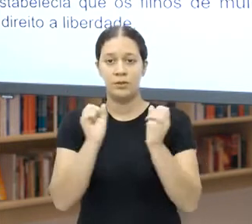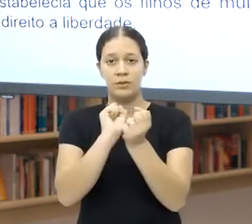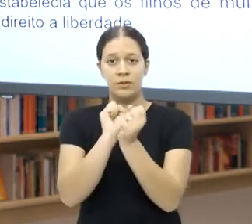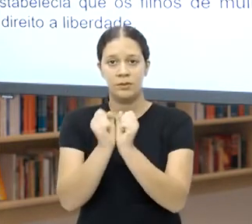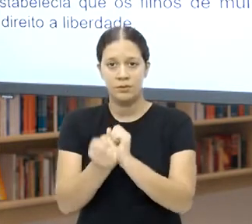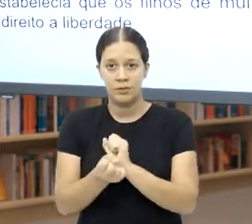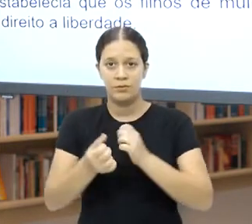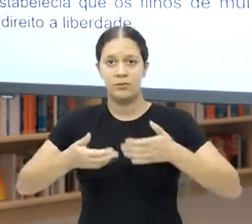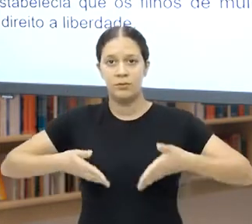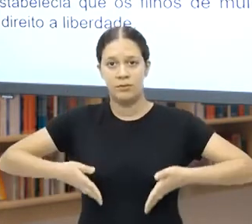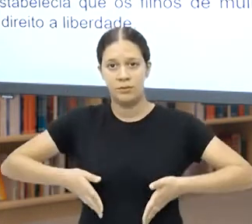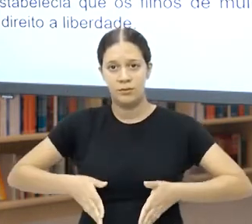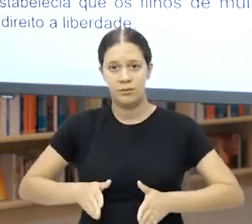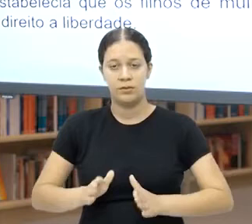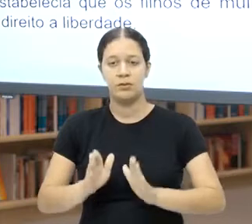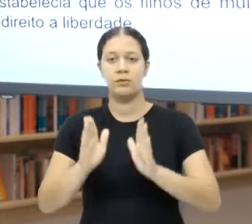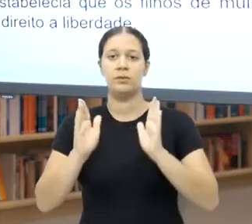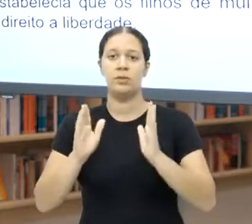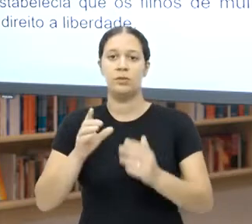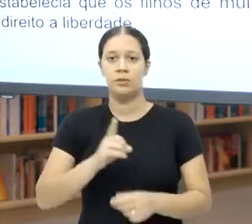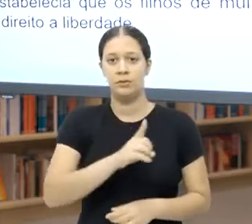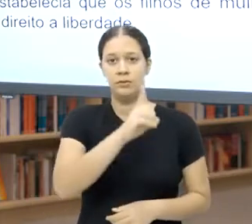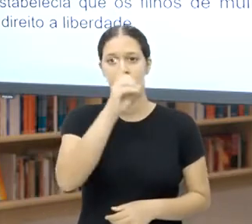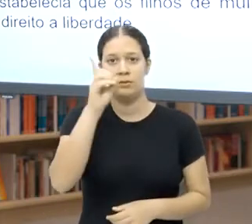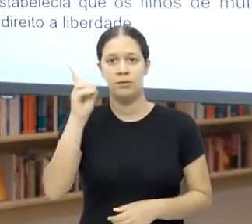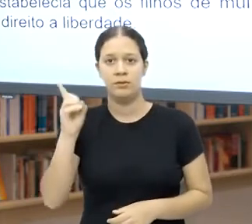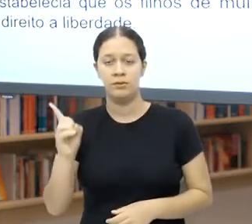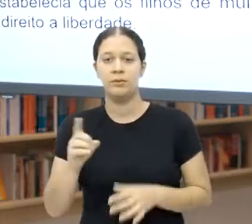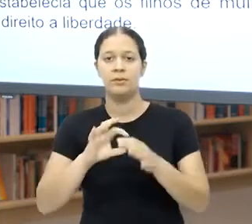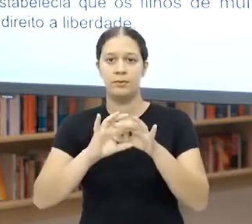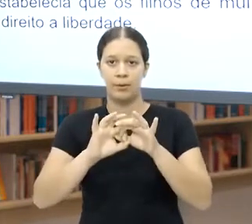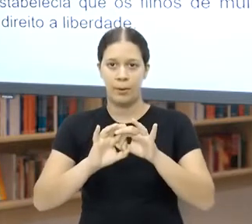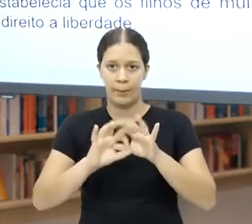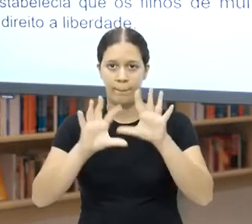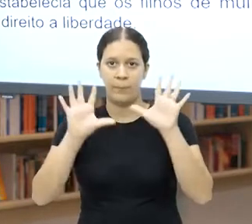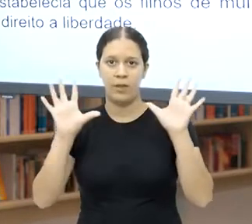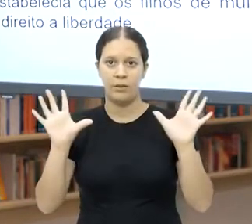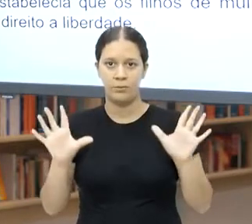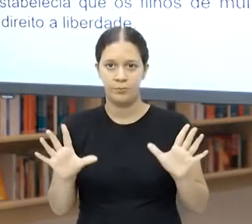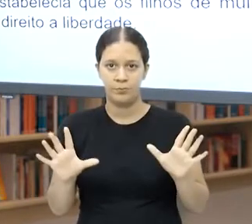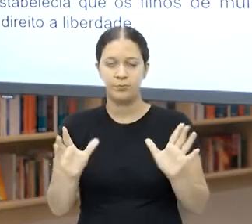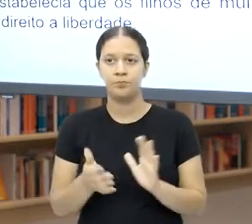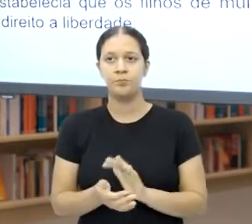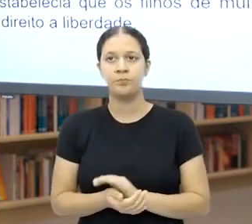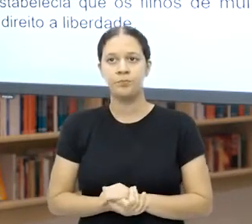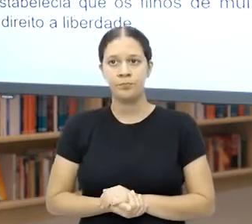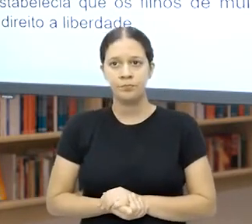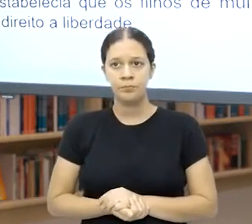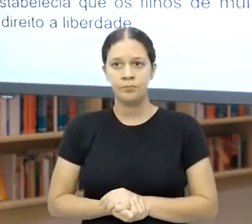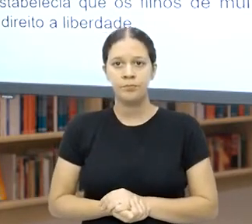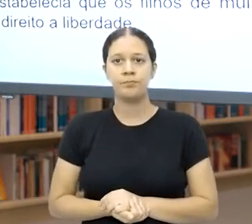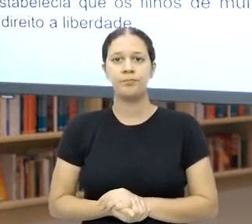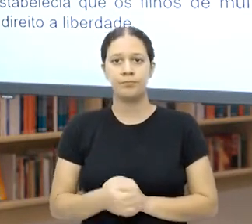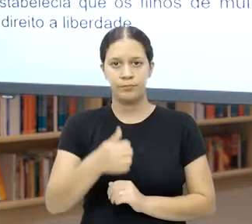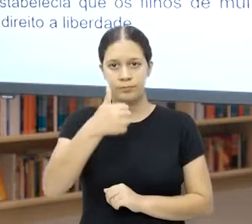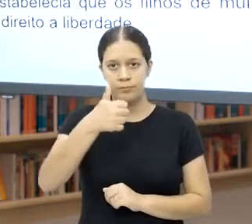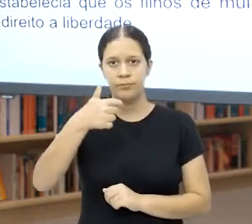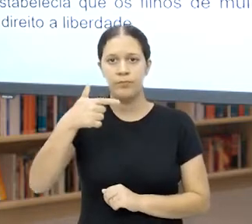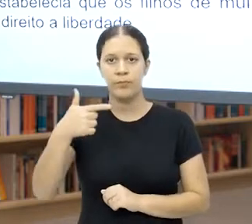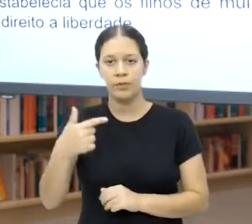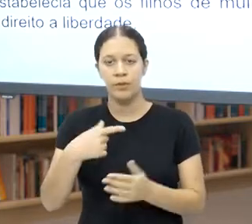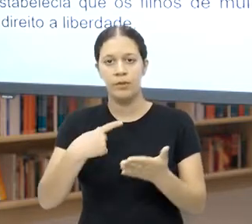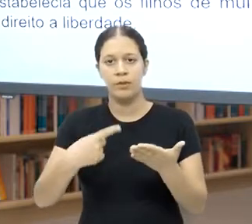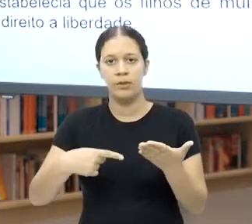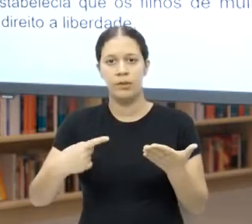aqui no Brasil a partir desta data eram libertos. Beleza assim? Questão 12 da apostila de